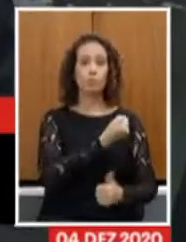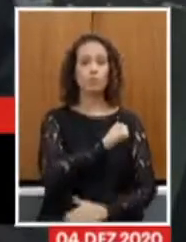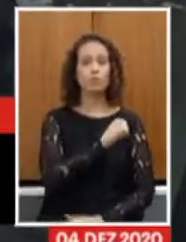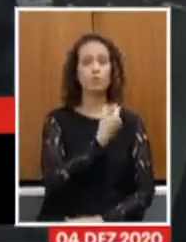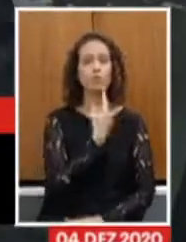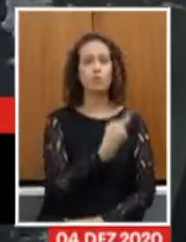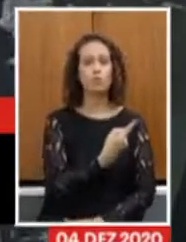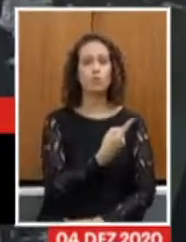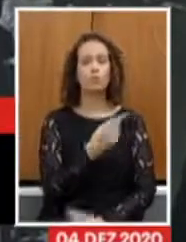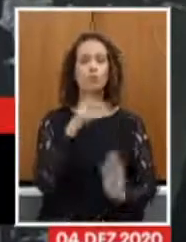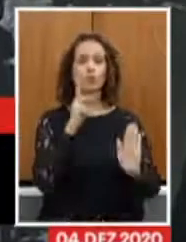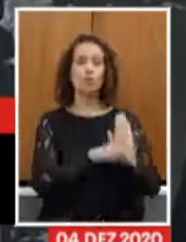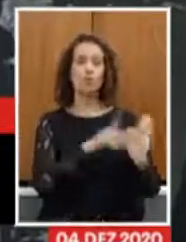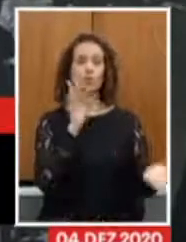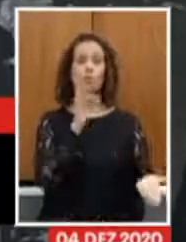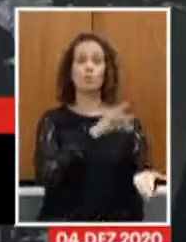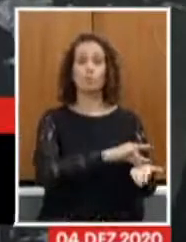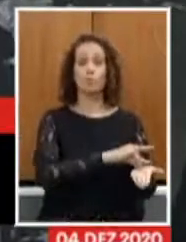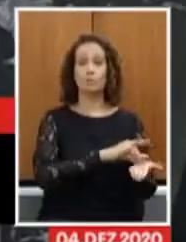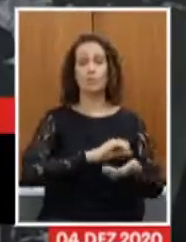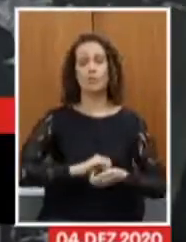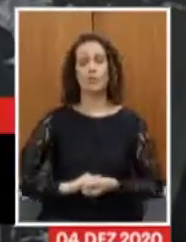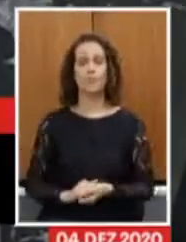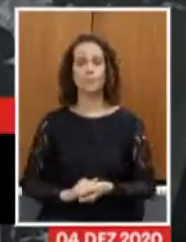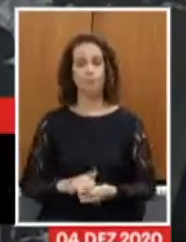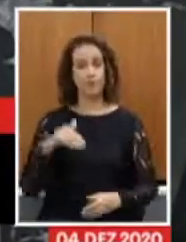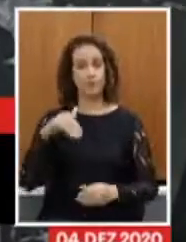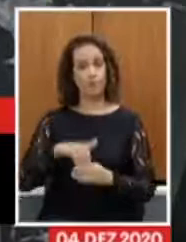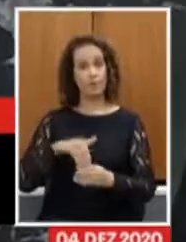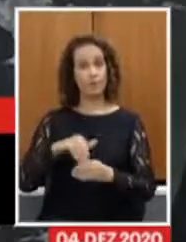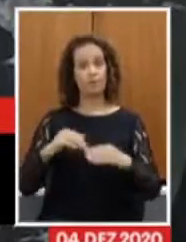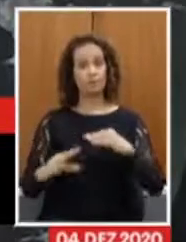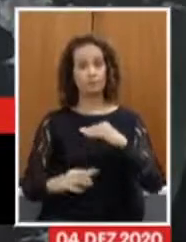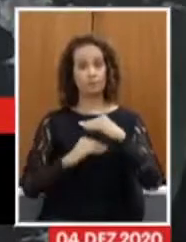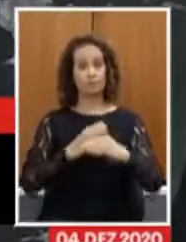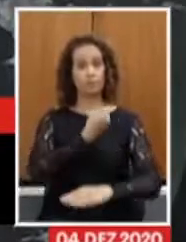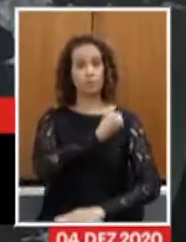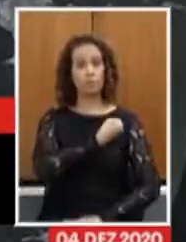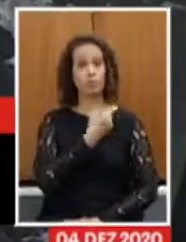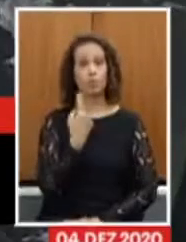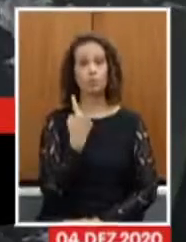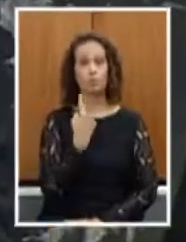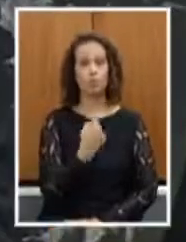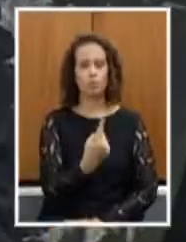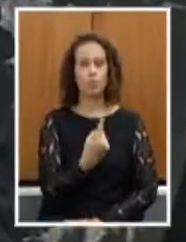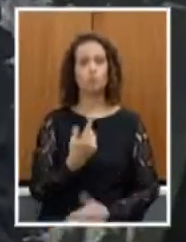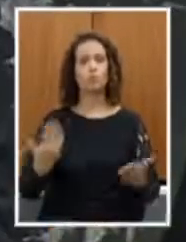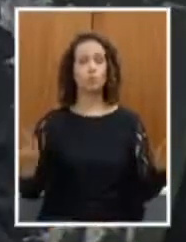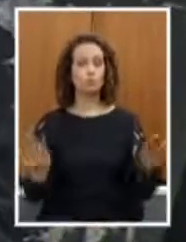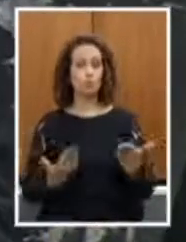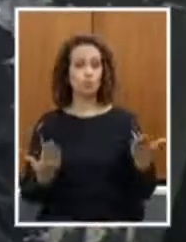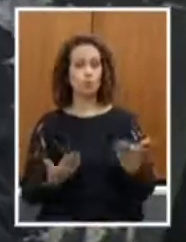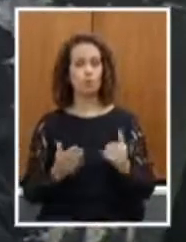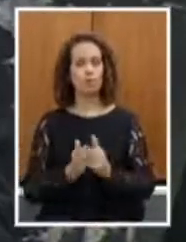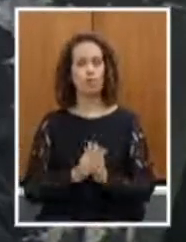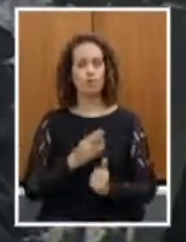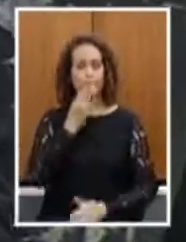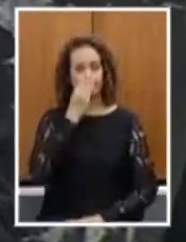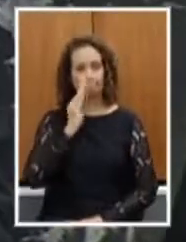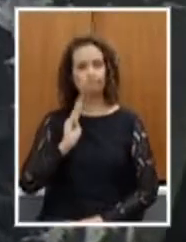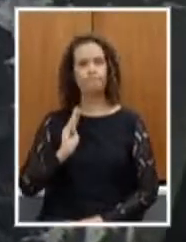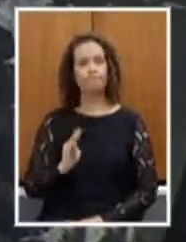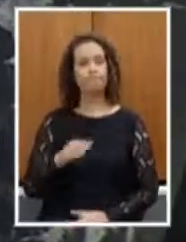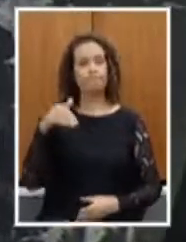o projeto original. Em votação, a emenda número 1, comparecer pela rejeição.